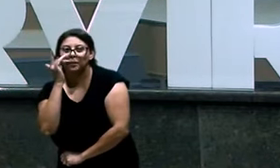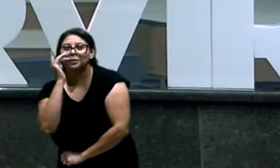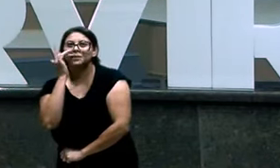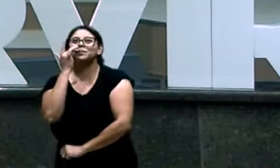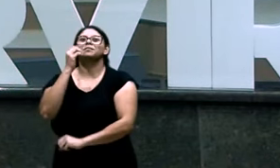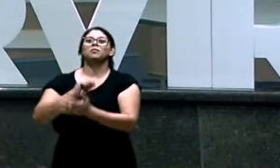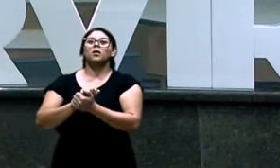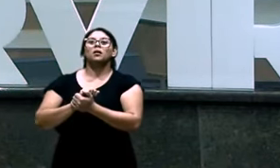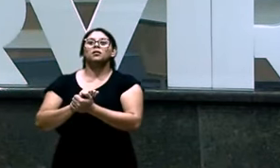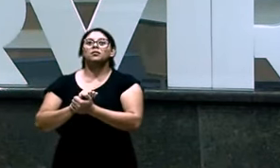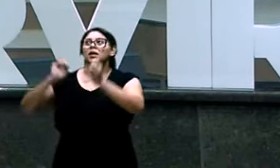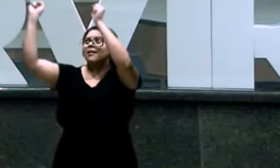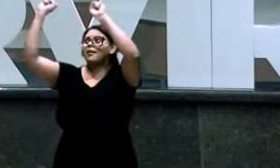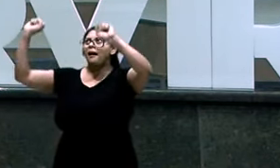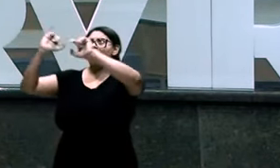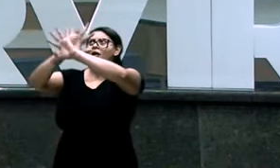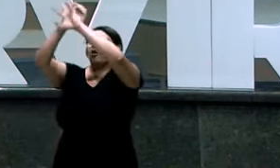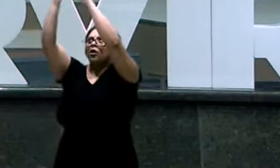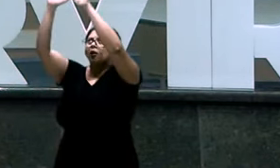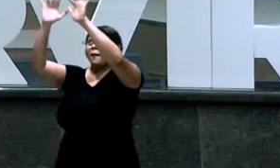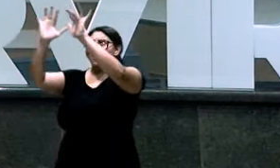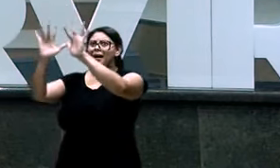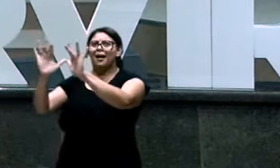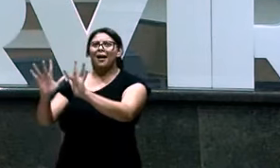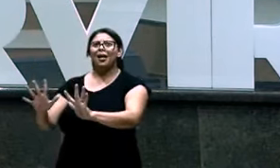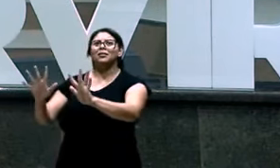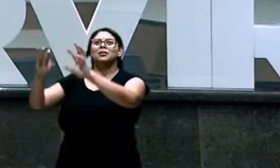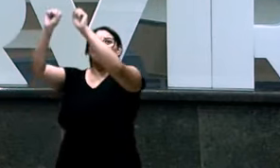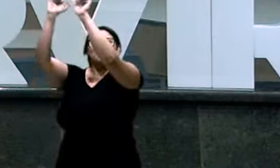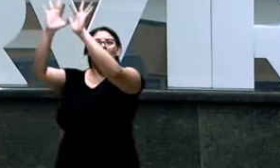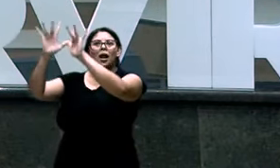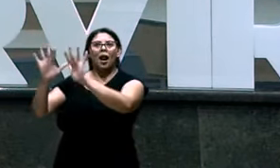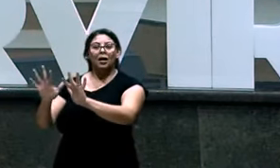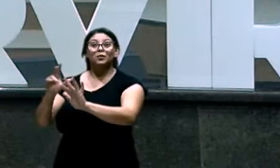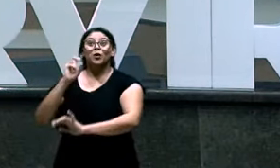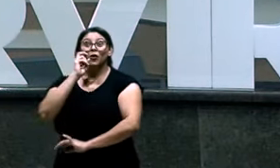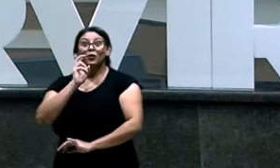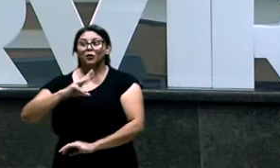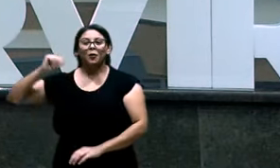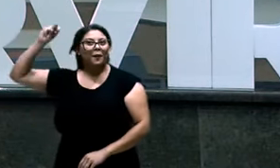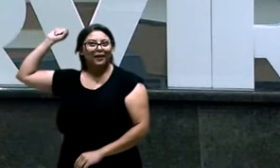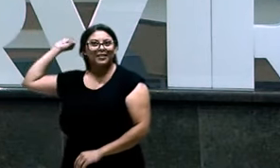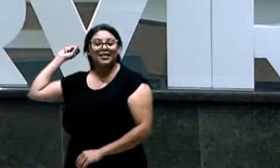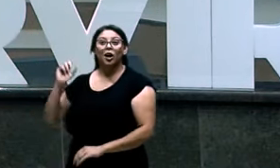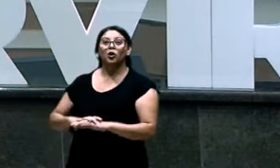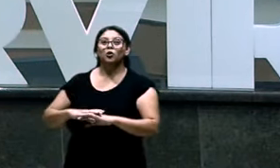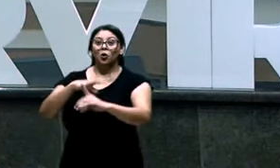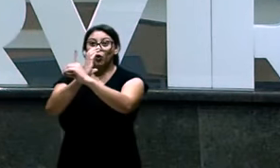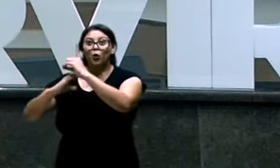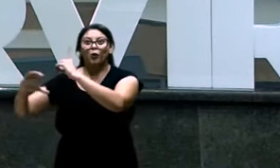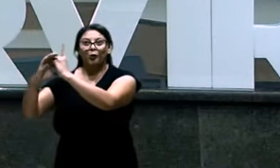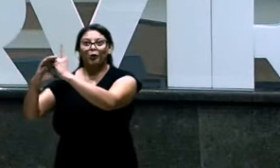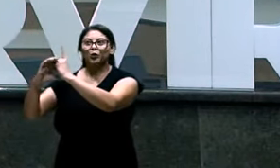descer. Se você fosse naquele culto, só de olhar para a banda, você já ficaria arrepiado. Sabe quem iria tocar